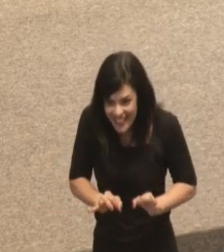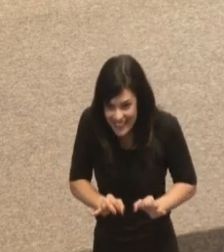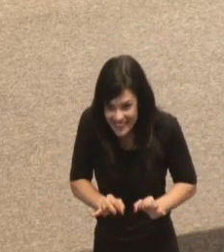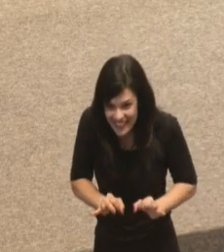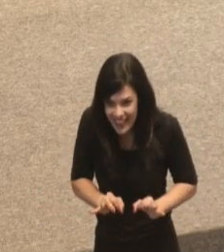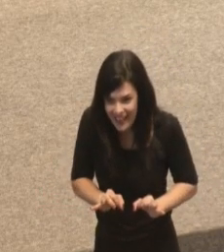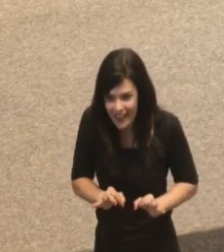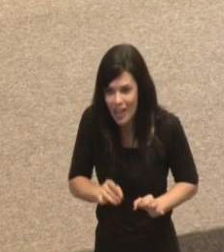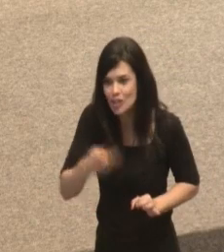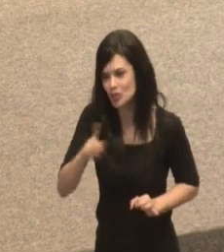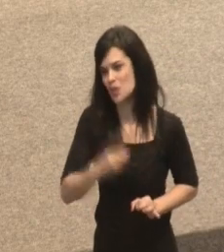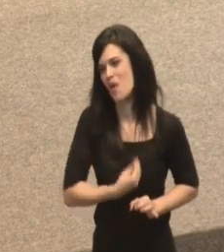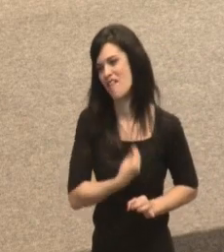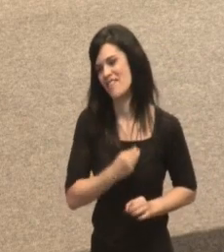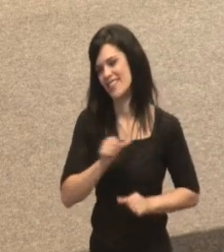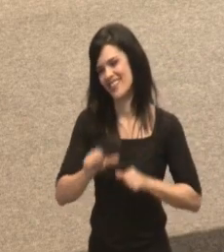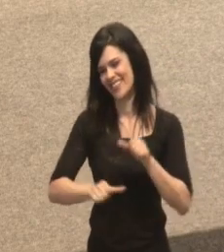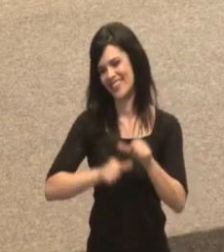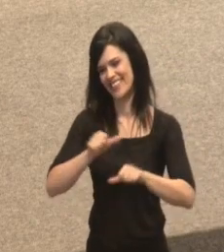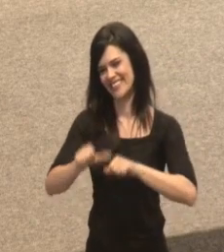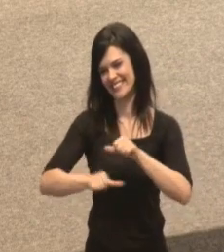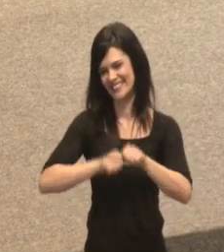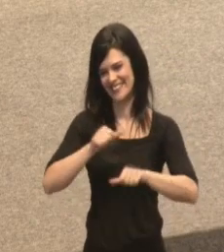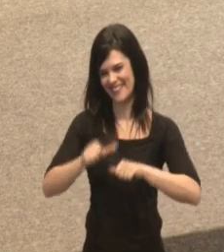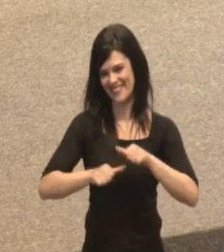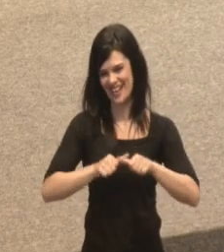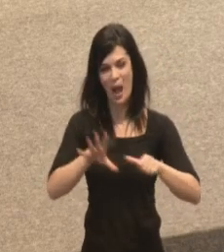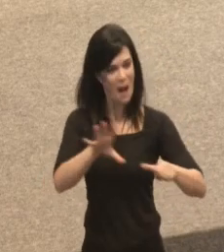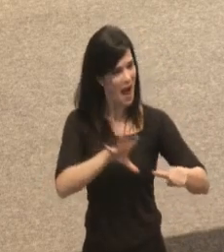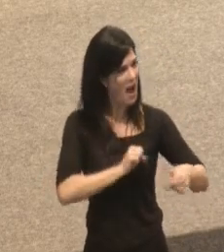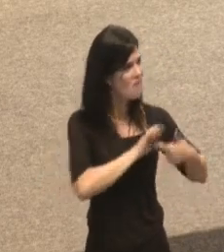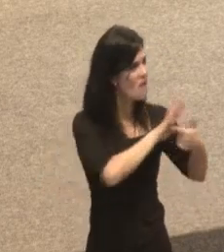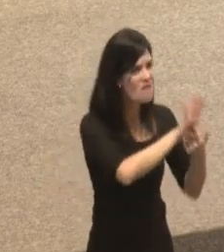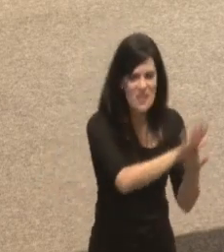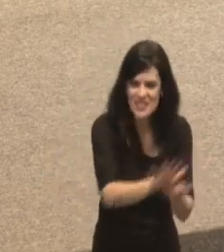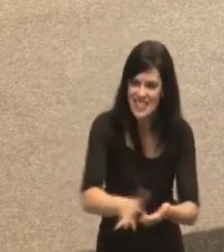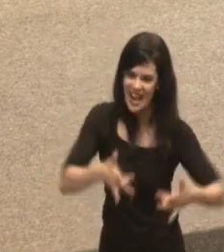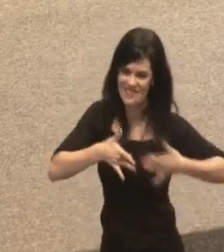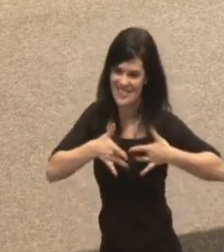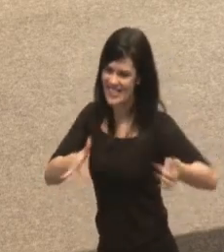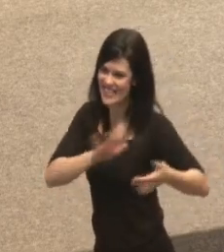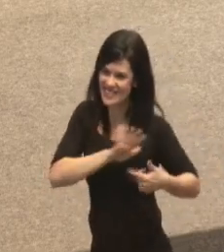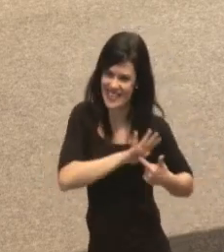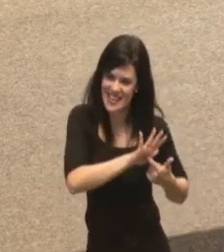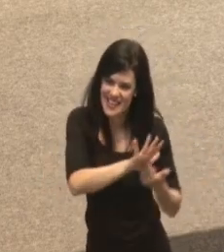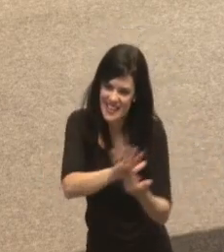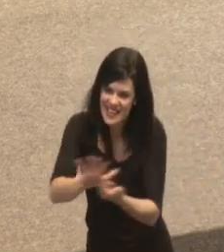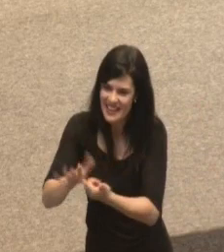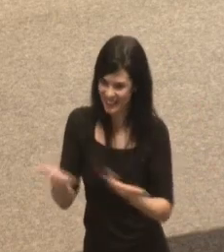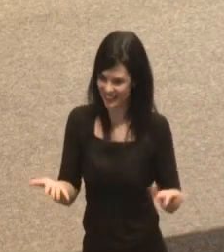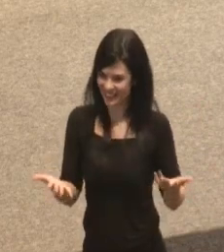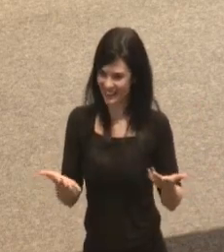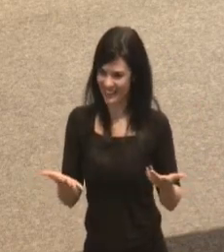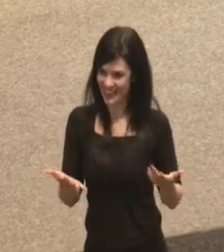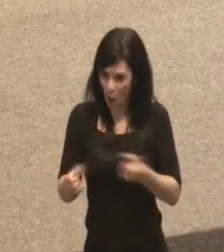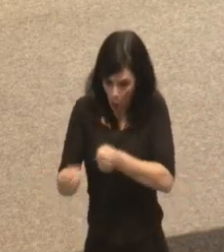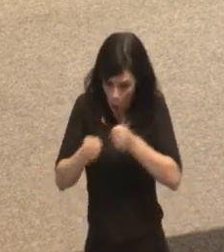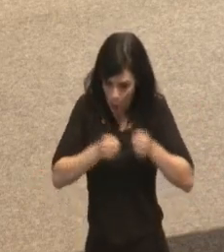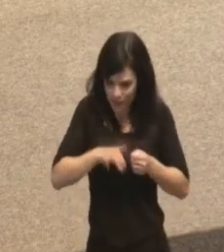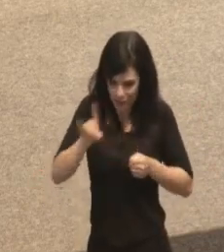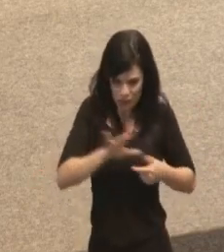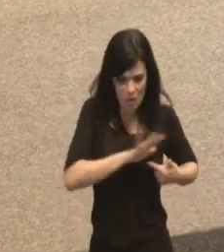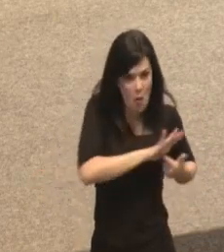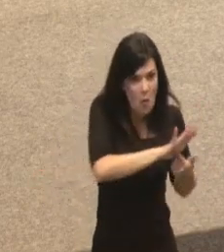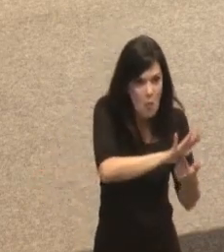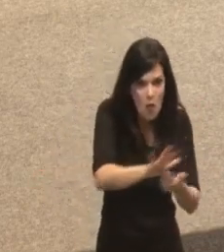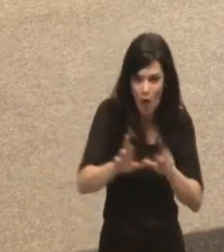amor de Deus, multiplicar a graça de Deus, multiplicar a misericórdia, multiplicar a compaixão, multiplicar o poder de Deus, multiplicar o reino de